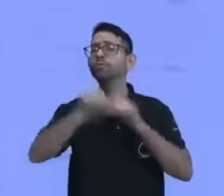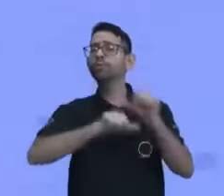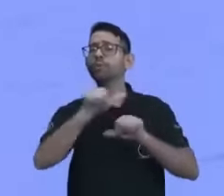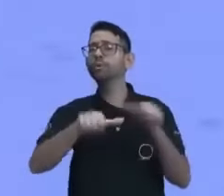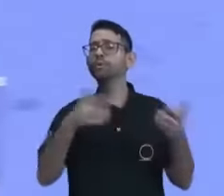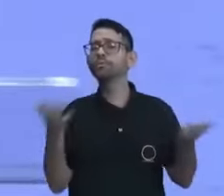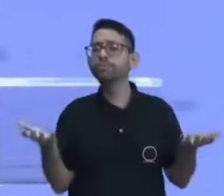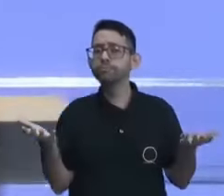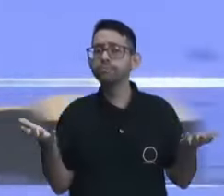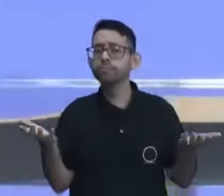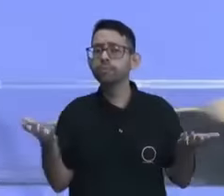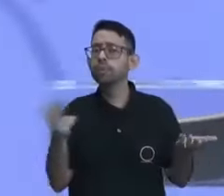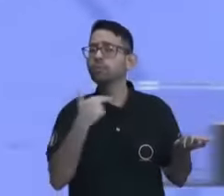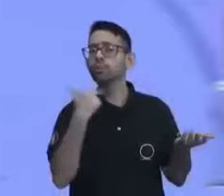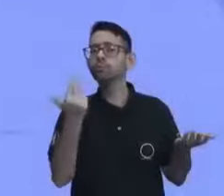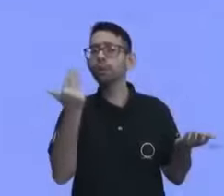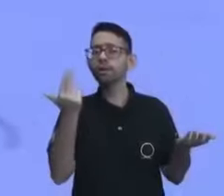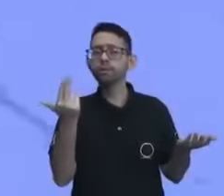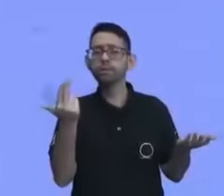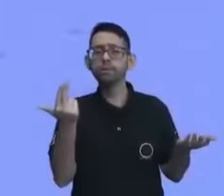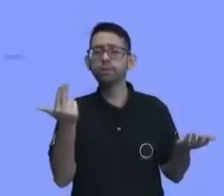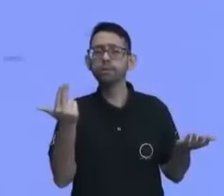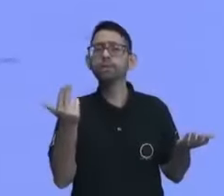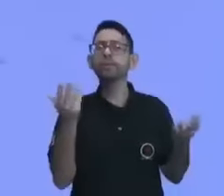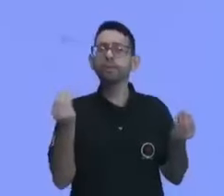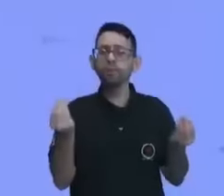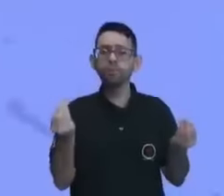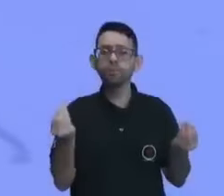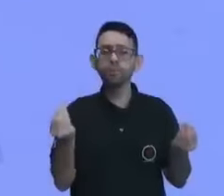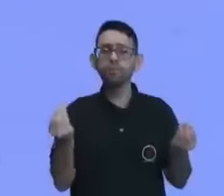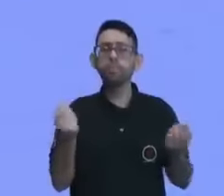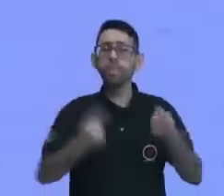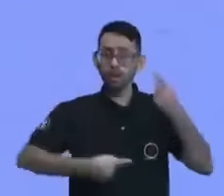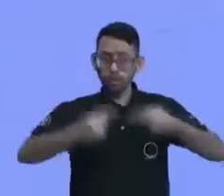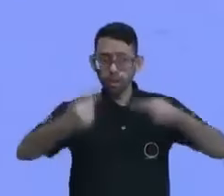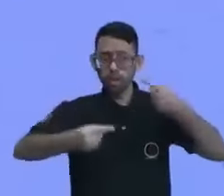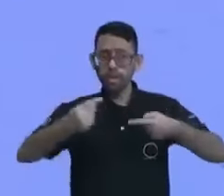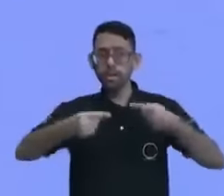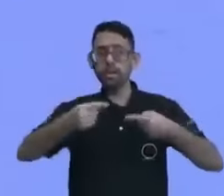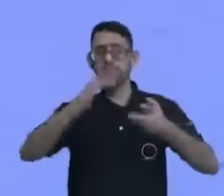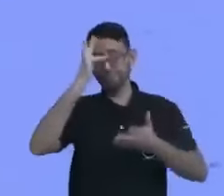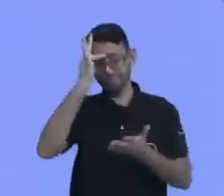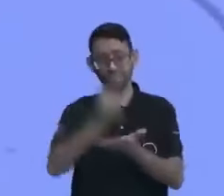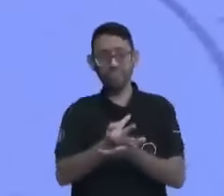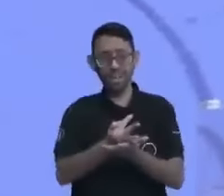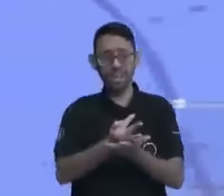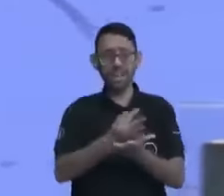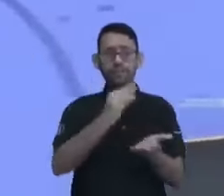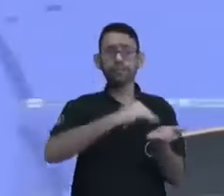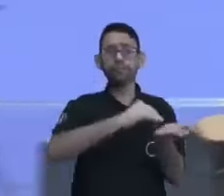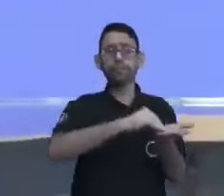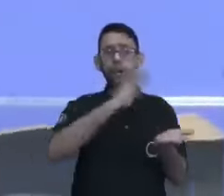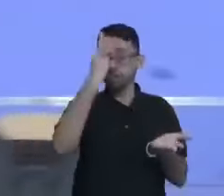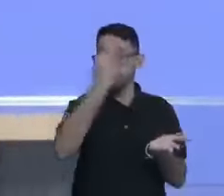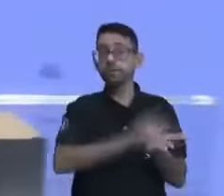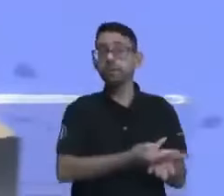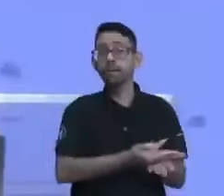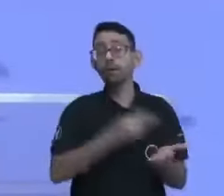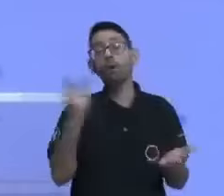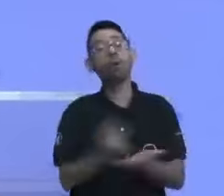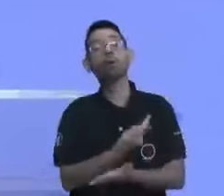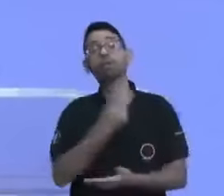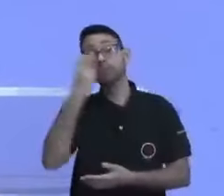Entre a Fé e a incredulidade se dá na mente humana segunda Coríntios Capítulo 4 Versículo 4